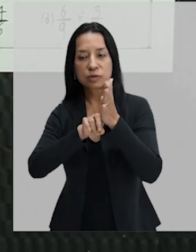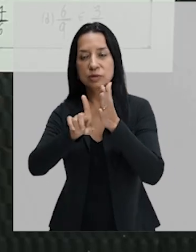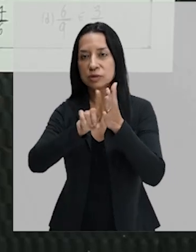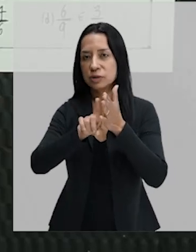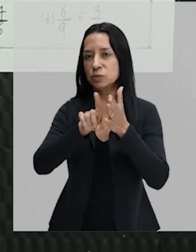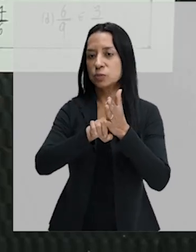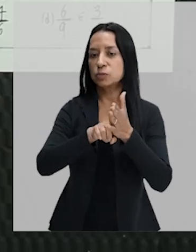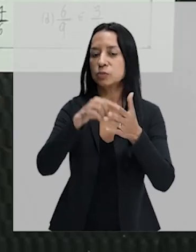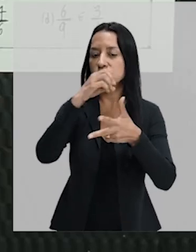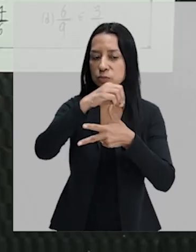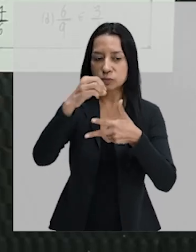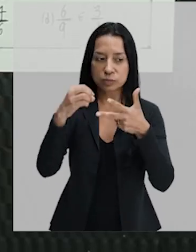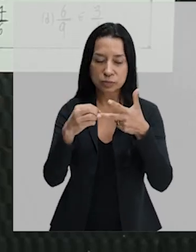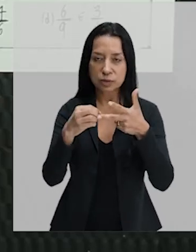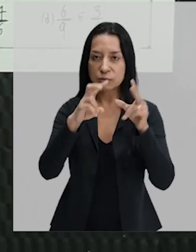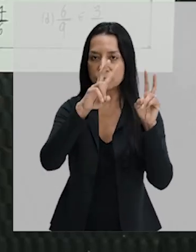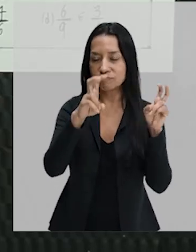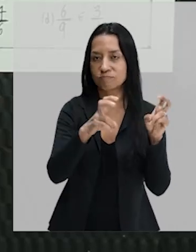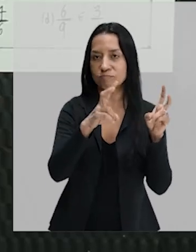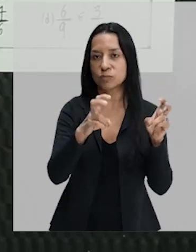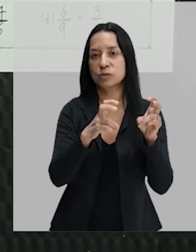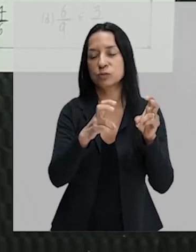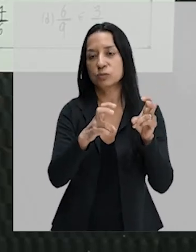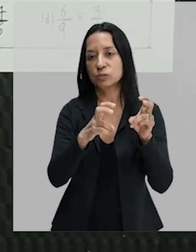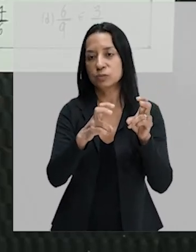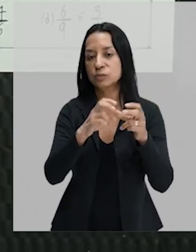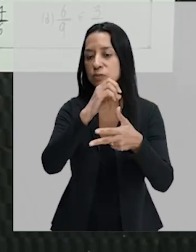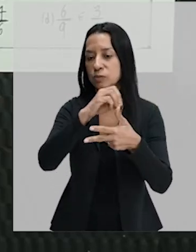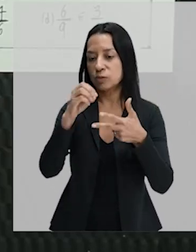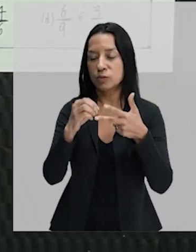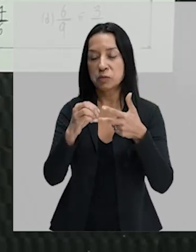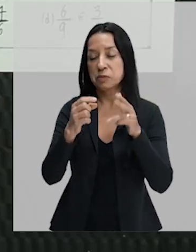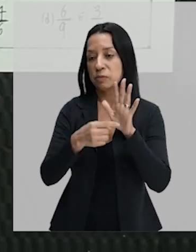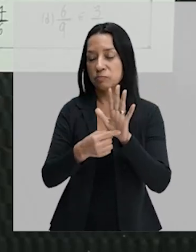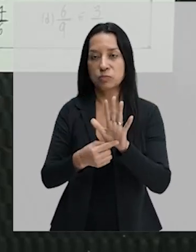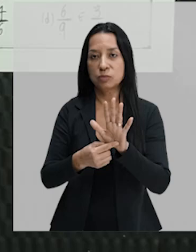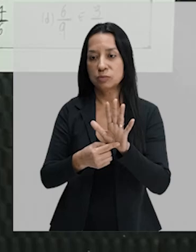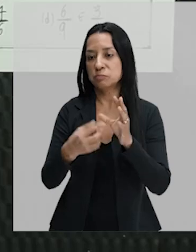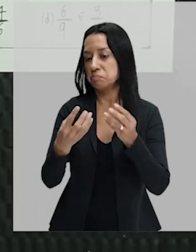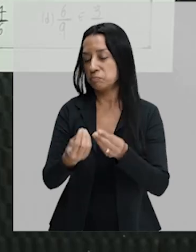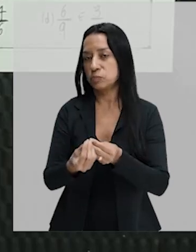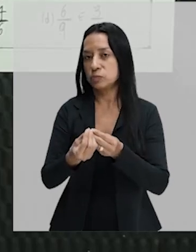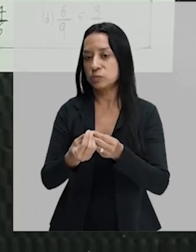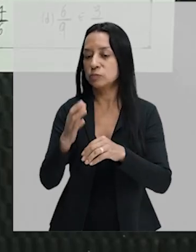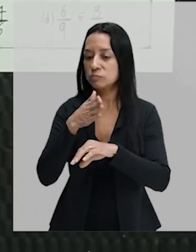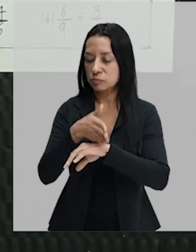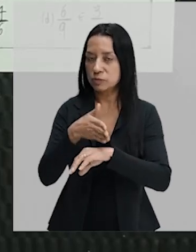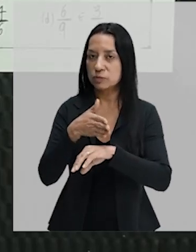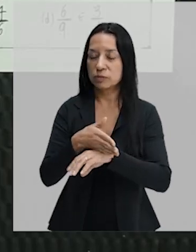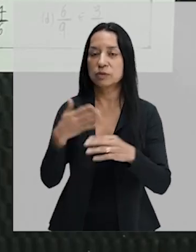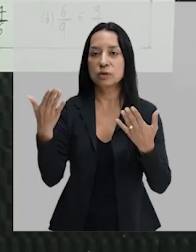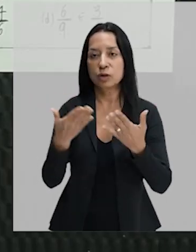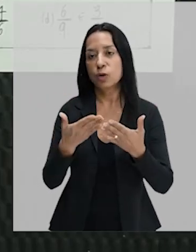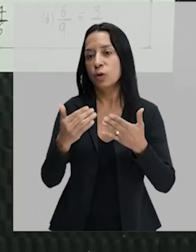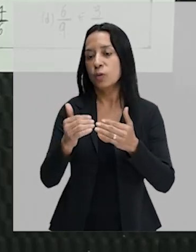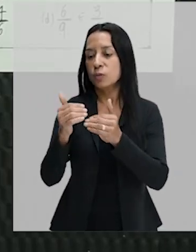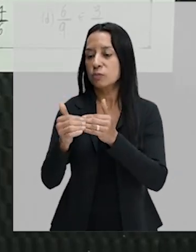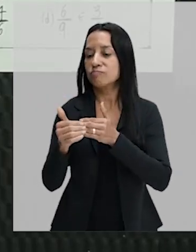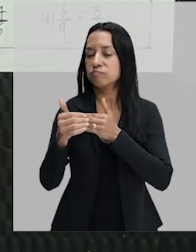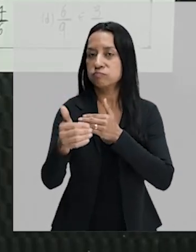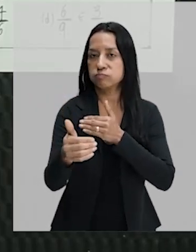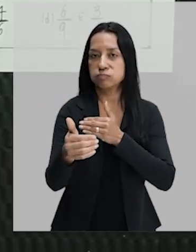assunto que o Enem aborda bastante, com muita frequência, né? E hoje a gente vai dar um passo à frente que é falar de proporção,